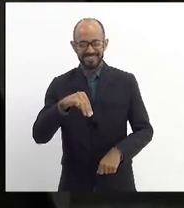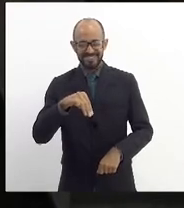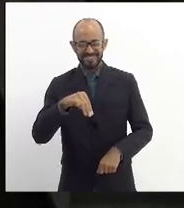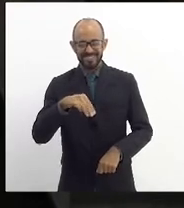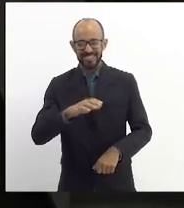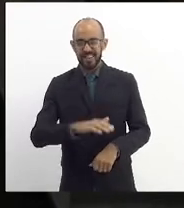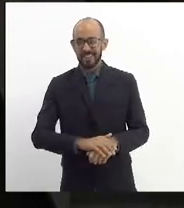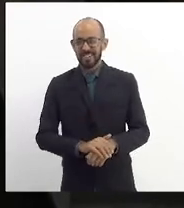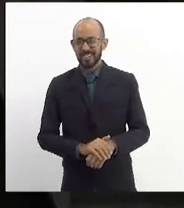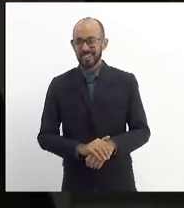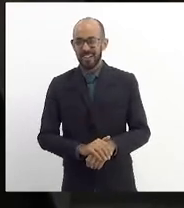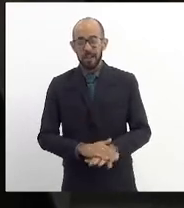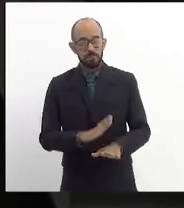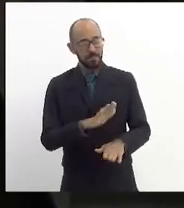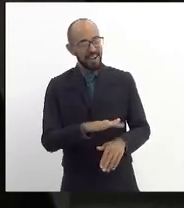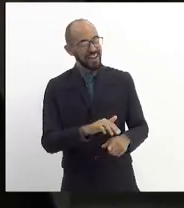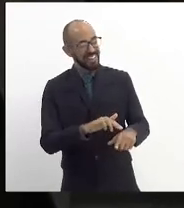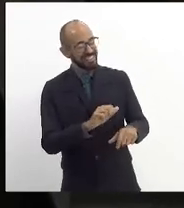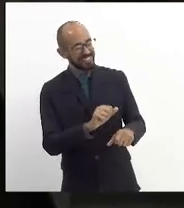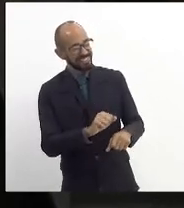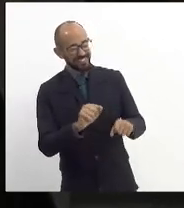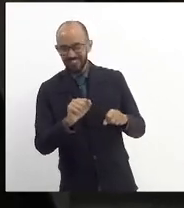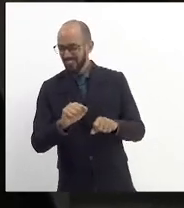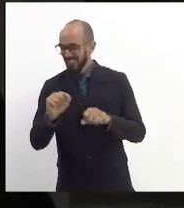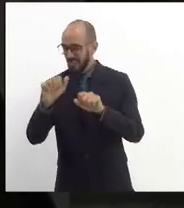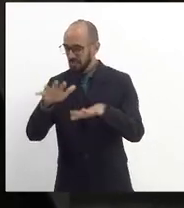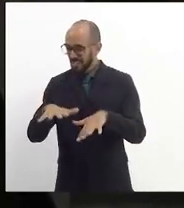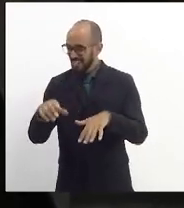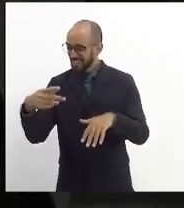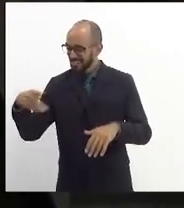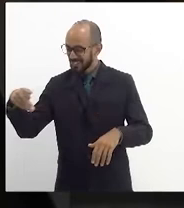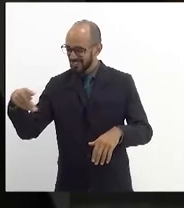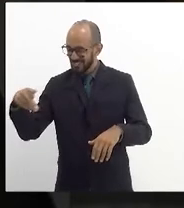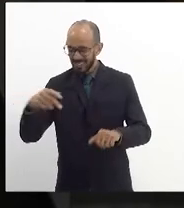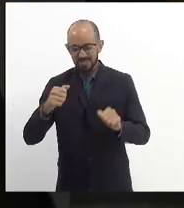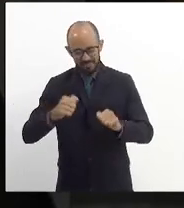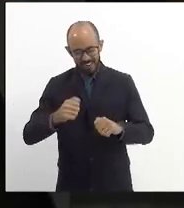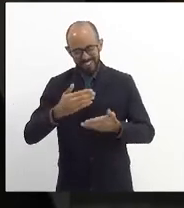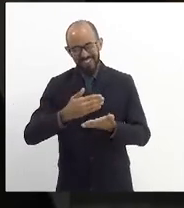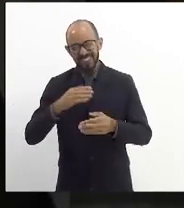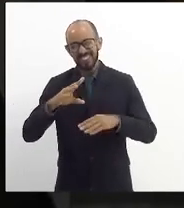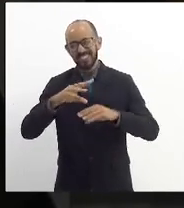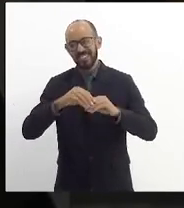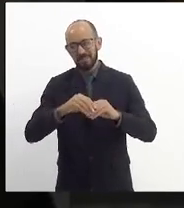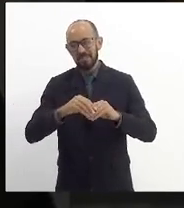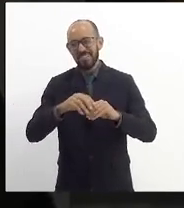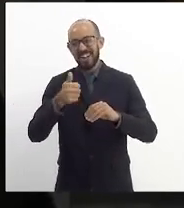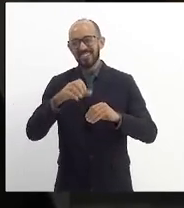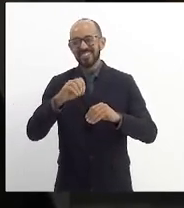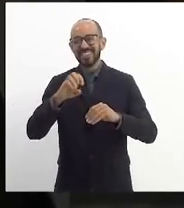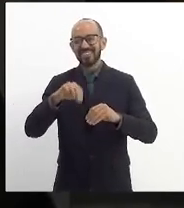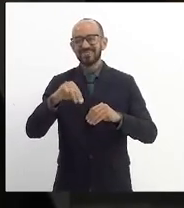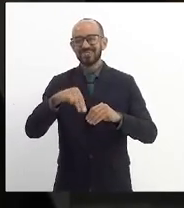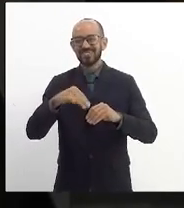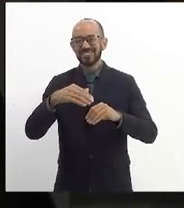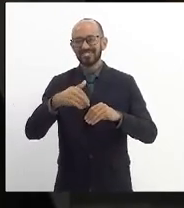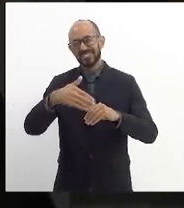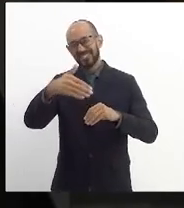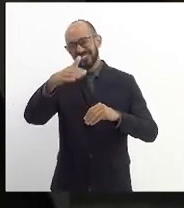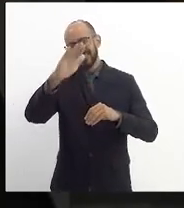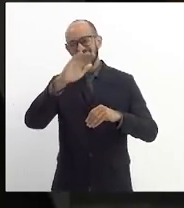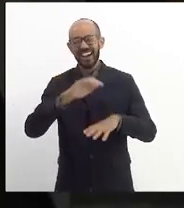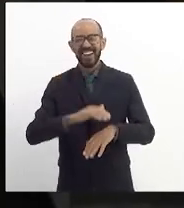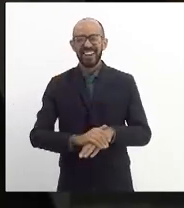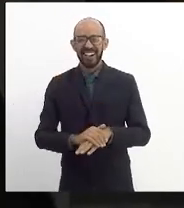é mas com a bênção de vossa excelência eu posso passar de 10 minutos vamos um engenheiro vou compreender perfeitamente